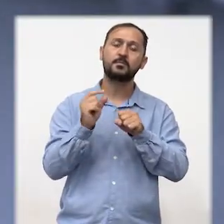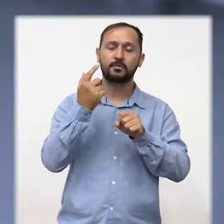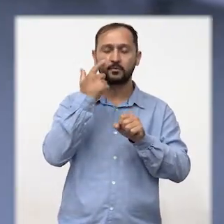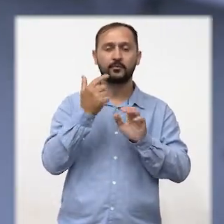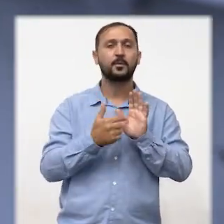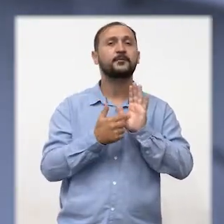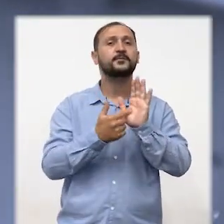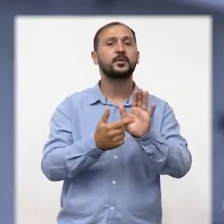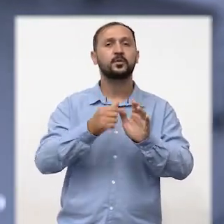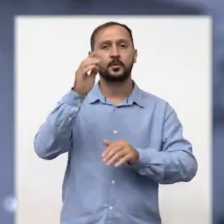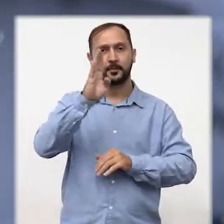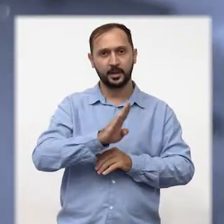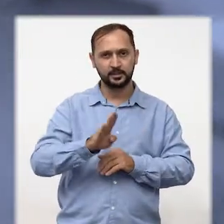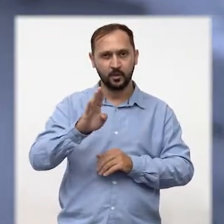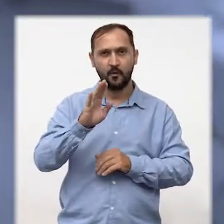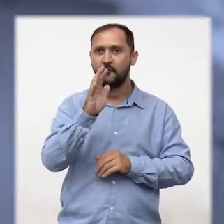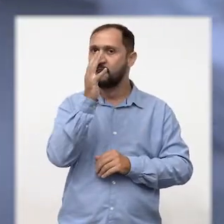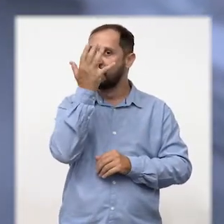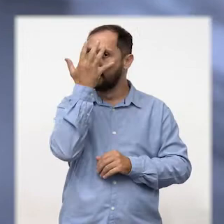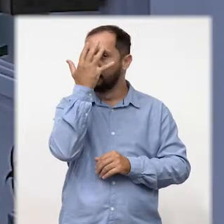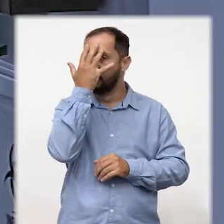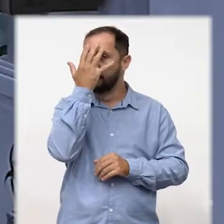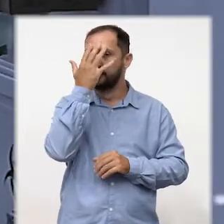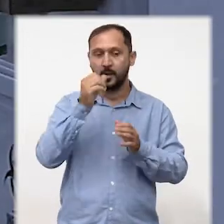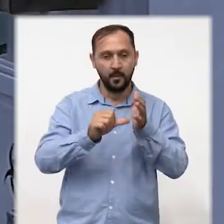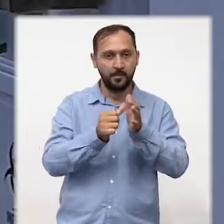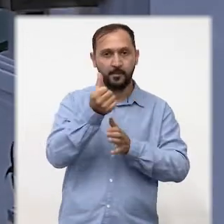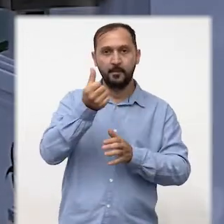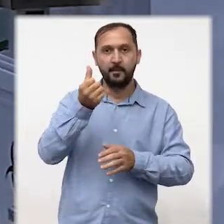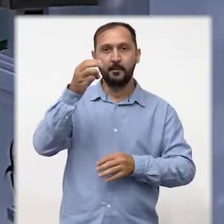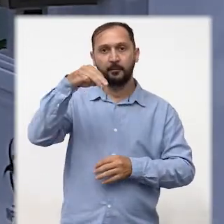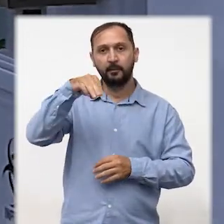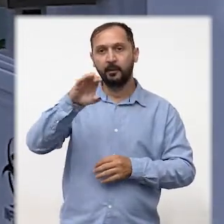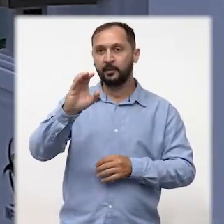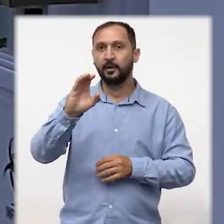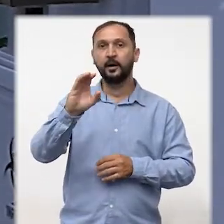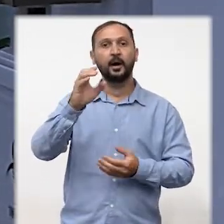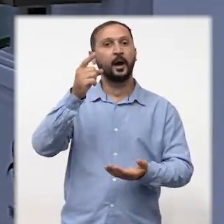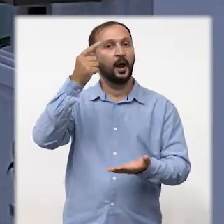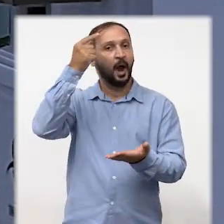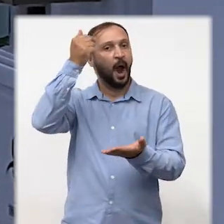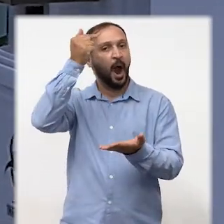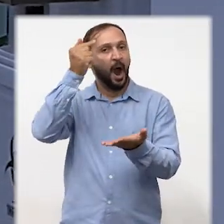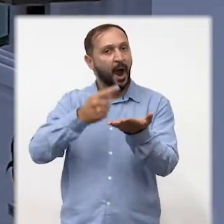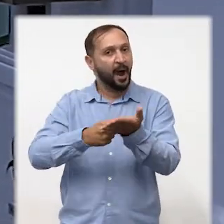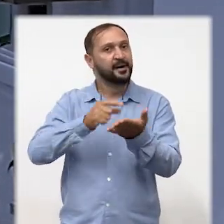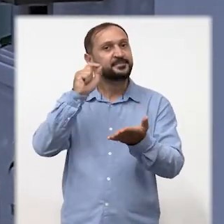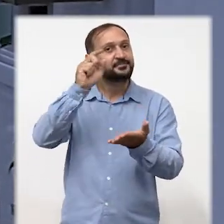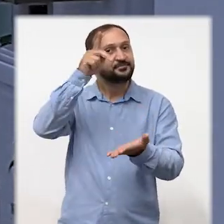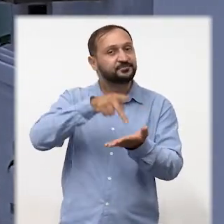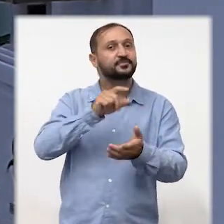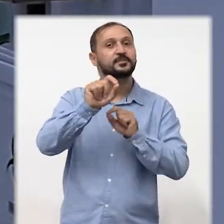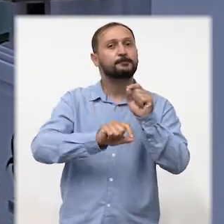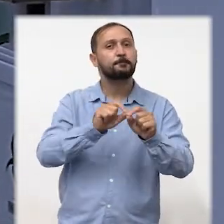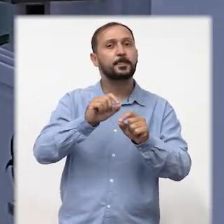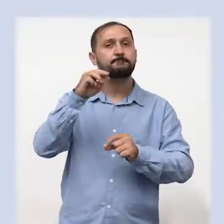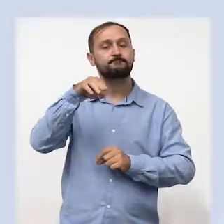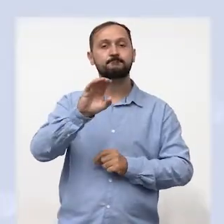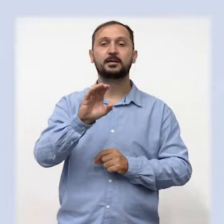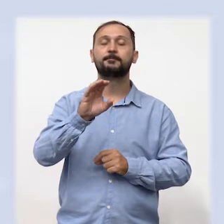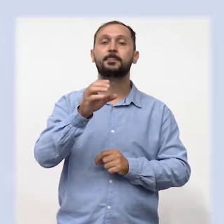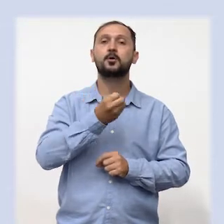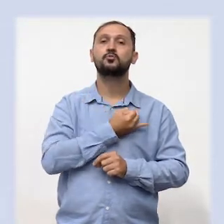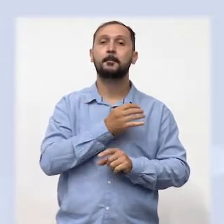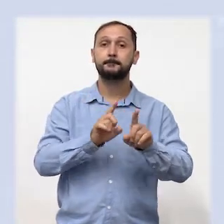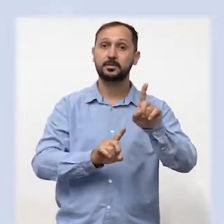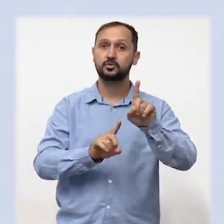coronavírus foram registrados no Brasil no final de fevereiro, e o primeiro caso em Mato Grosso do Sul confirmado na metade do mês de março. Com o